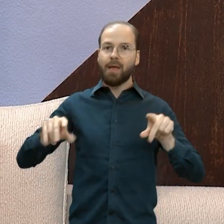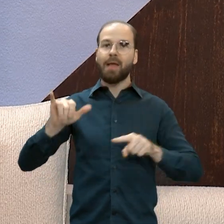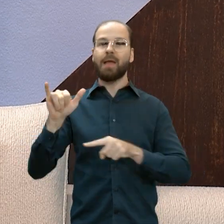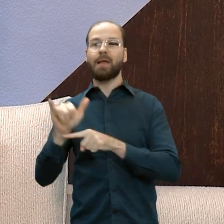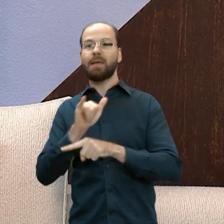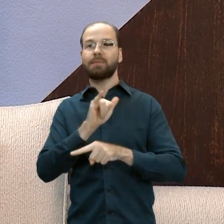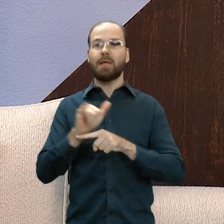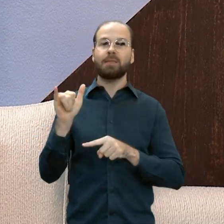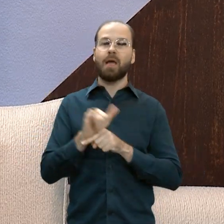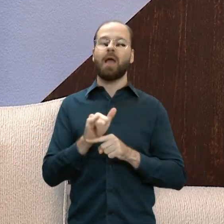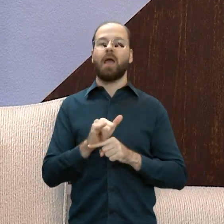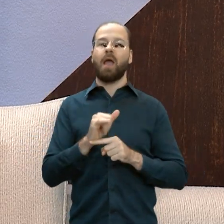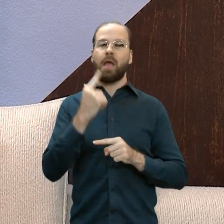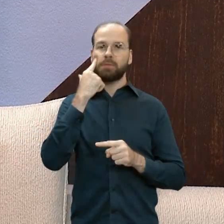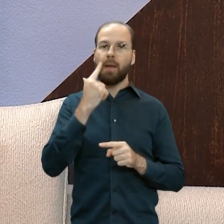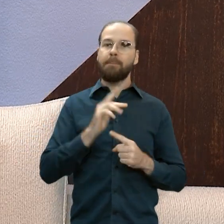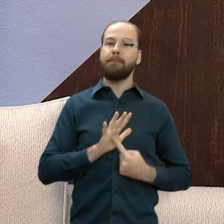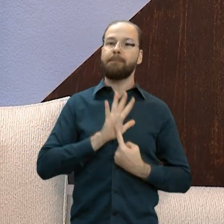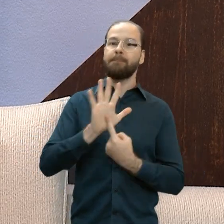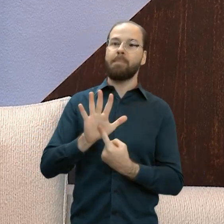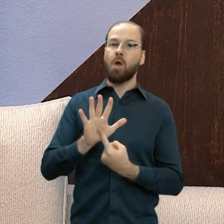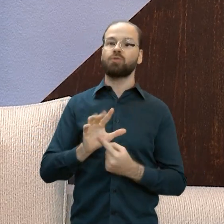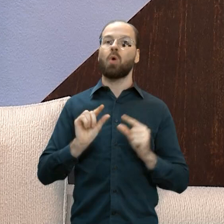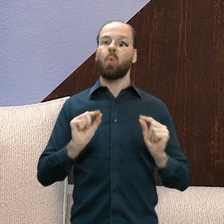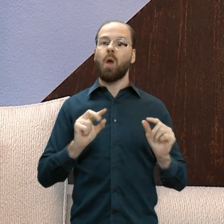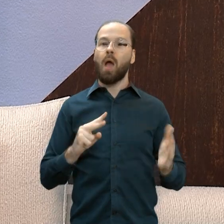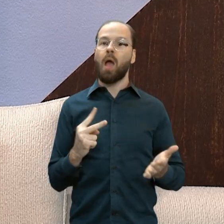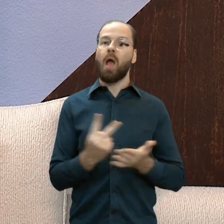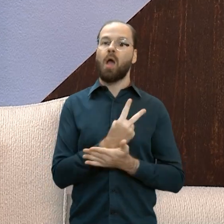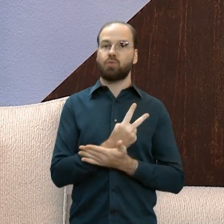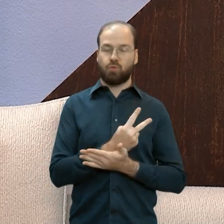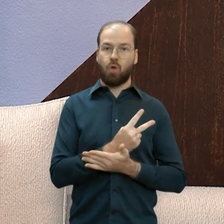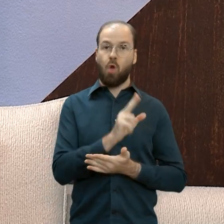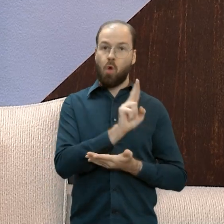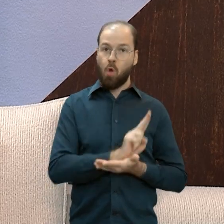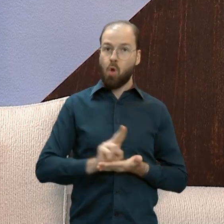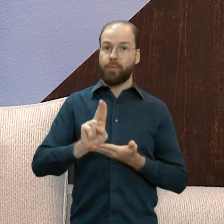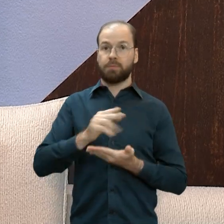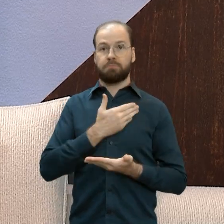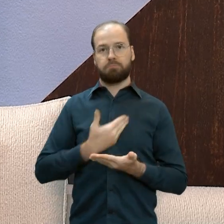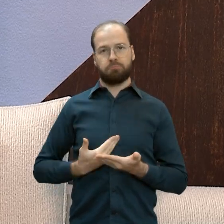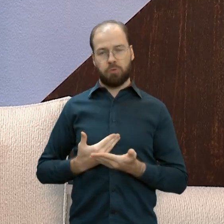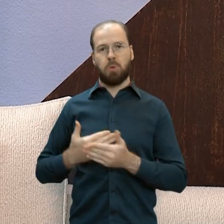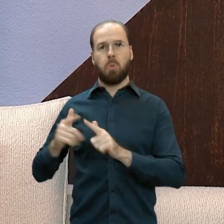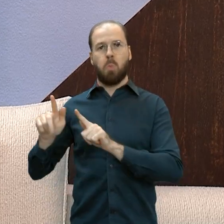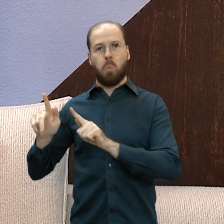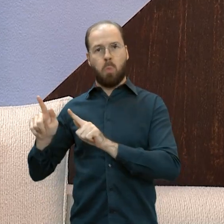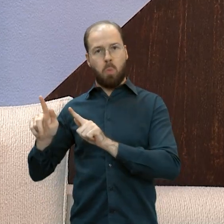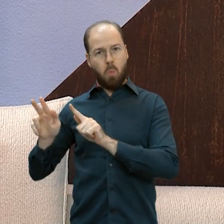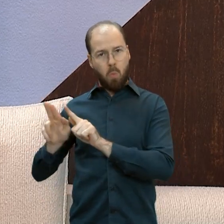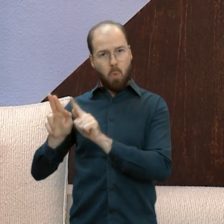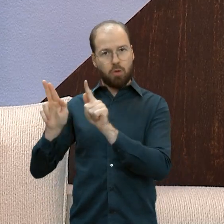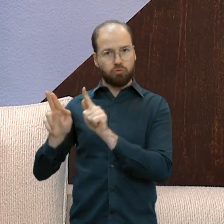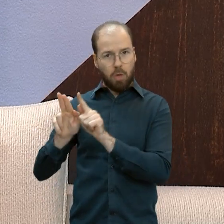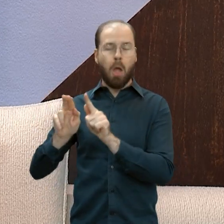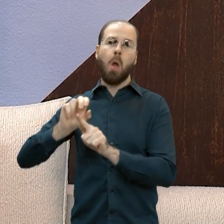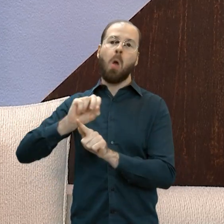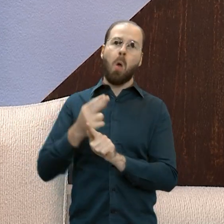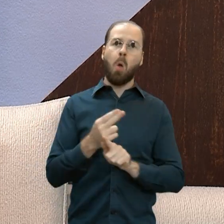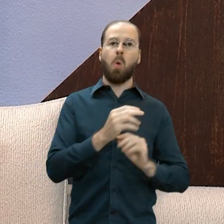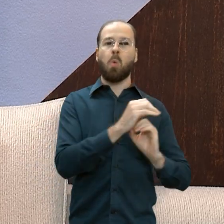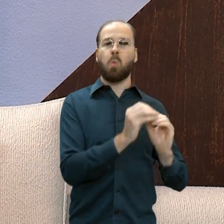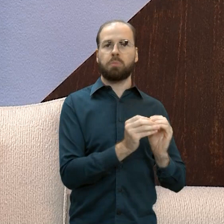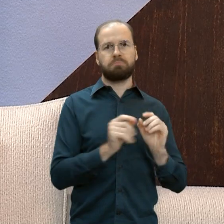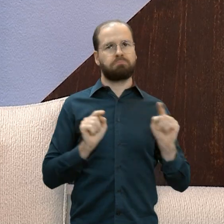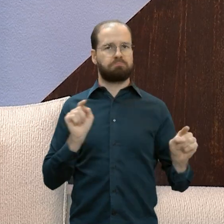de mostrar o que está acontecendo na universidade pública, seja na UFG quanto na UEG, é também uma provocação